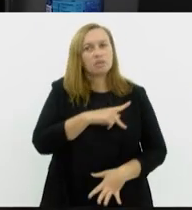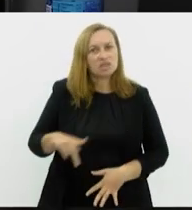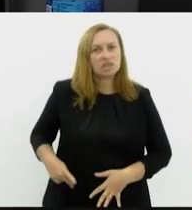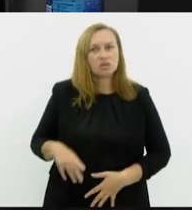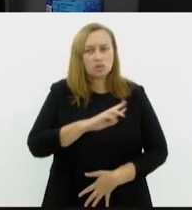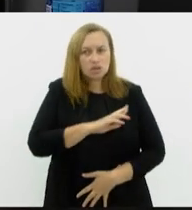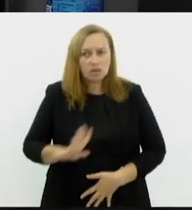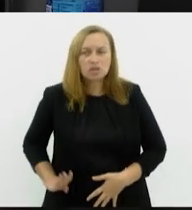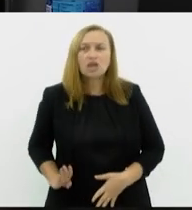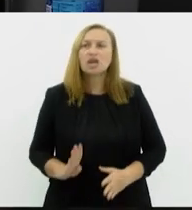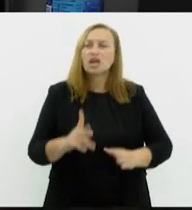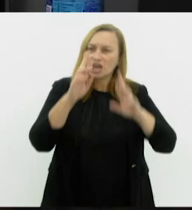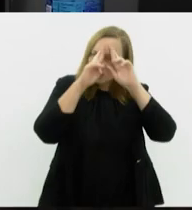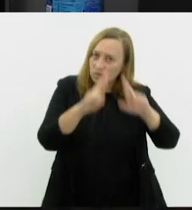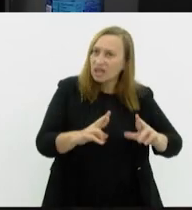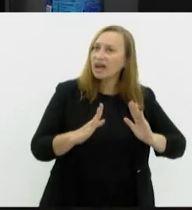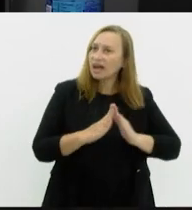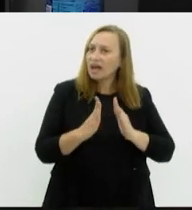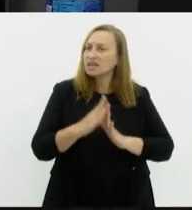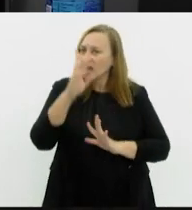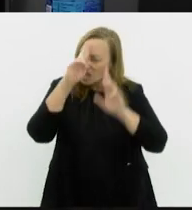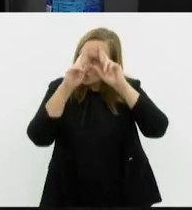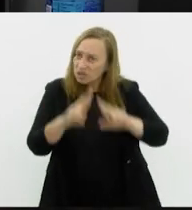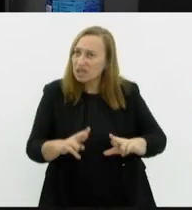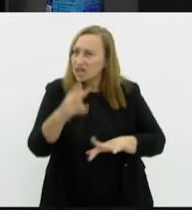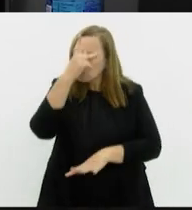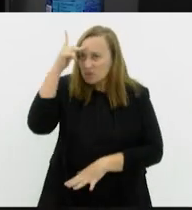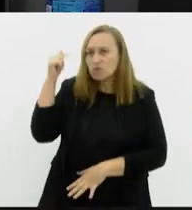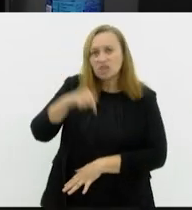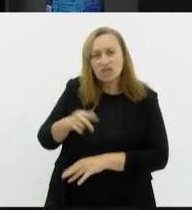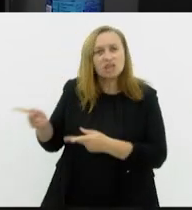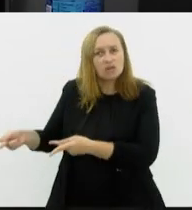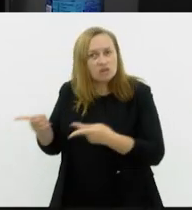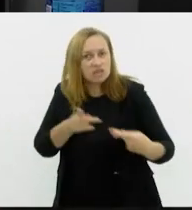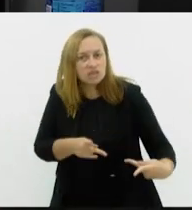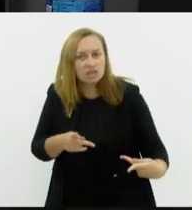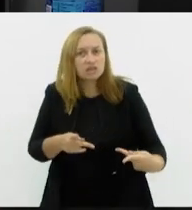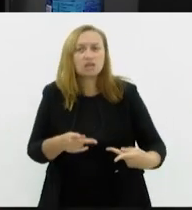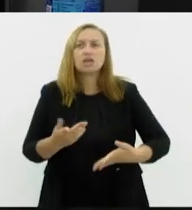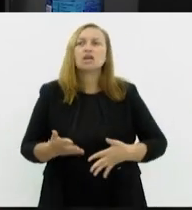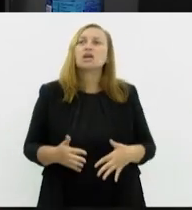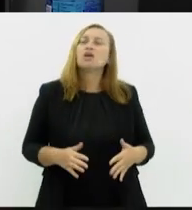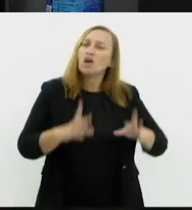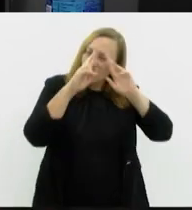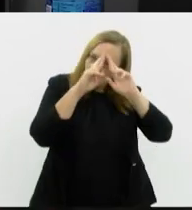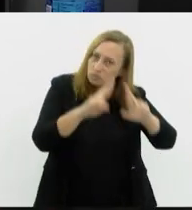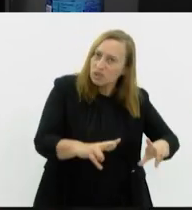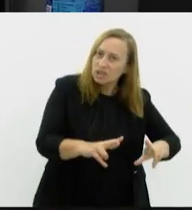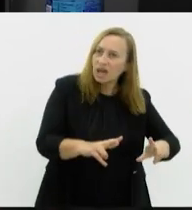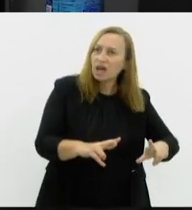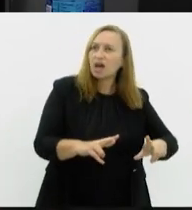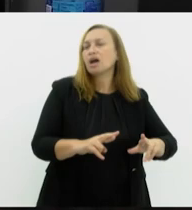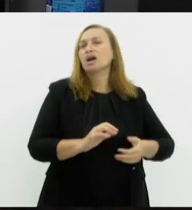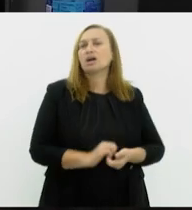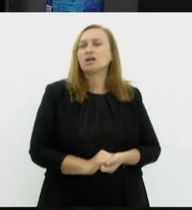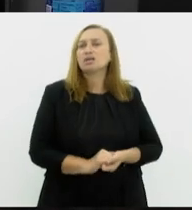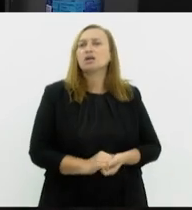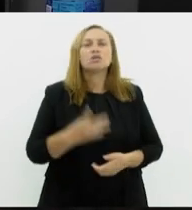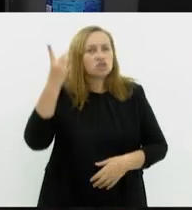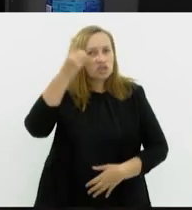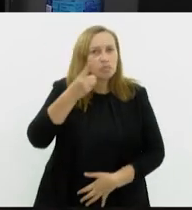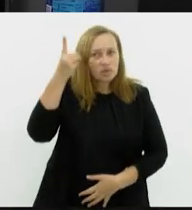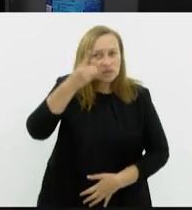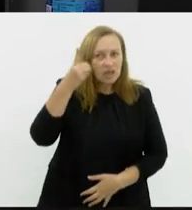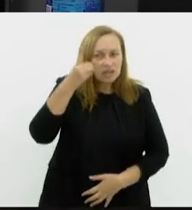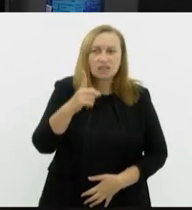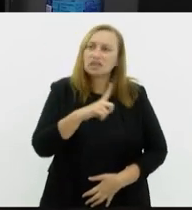Bacelar. Vamos respeitar a casa. Vamos respeitar as pessoas que estão aqui, visitantes, tá? Que estão aqui. Vamos respeitar aqui os deputados que ainda